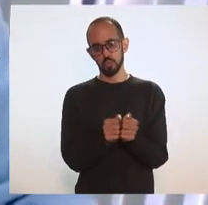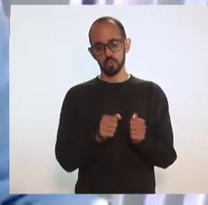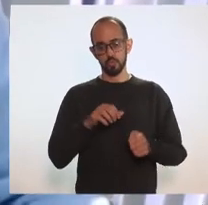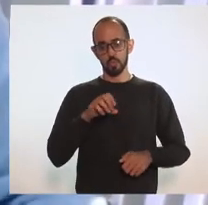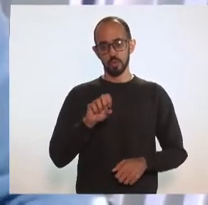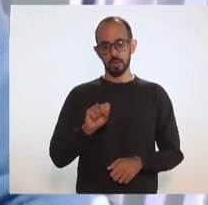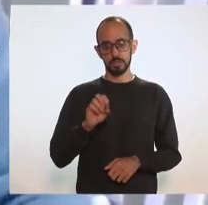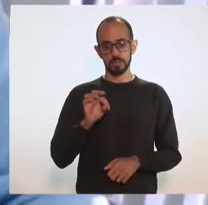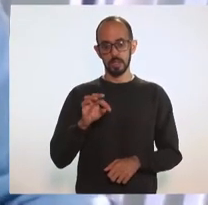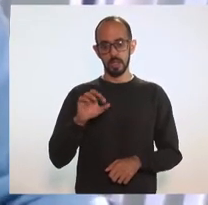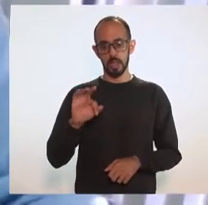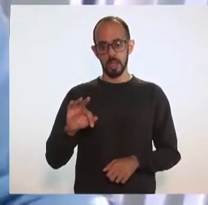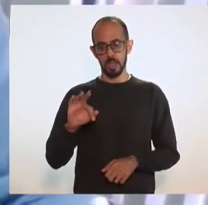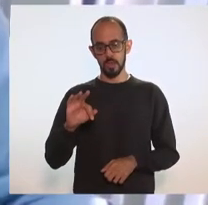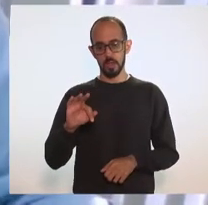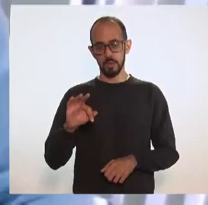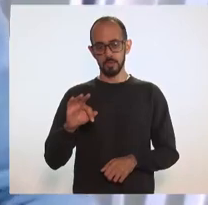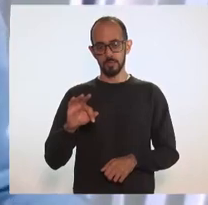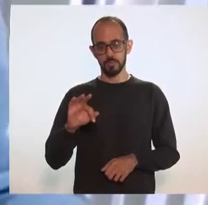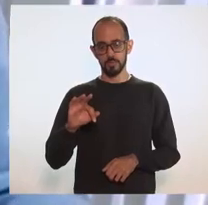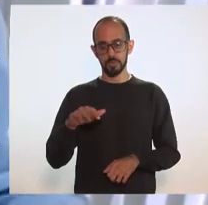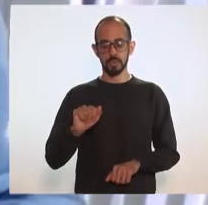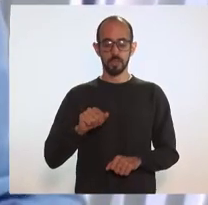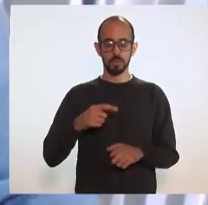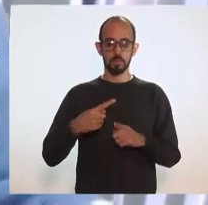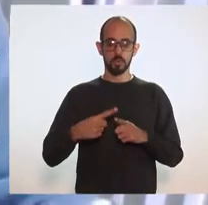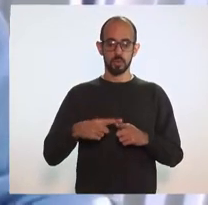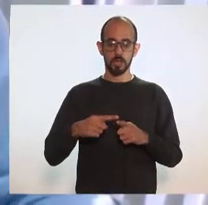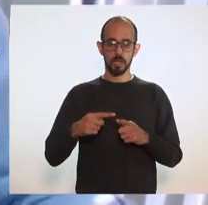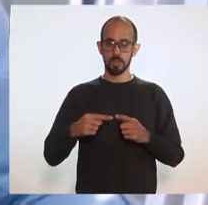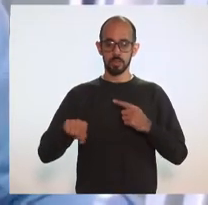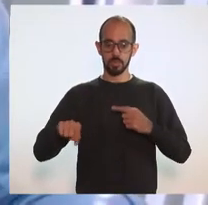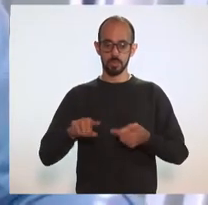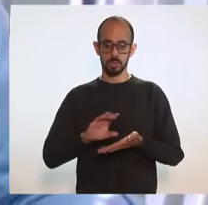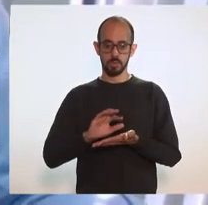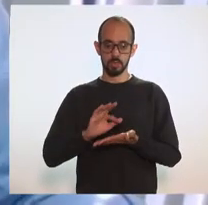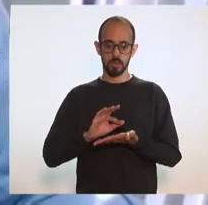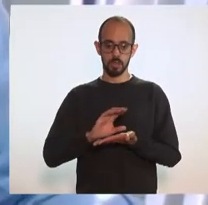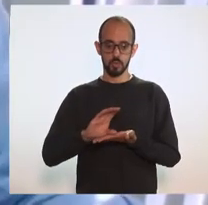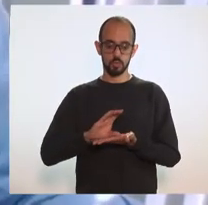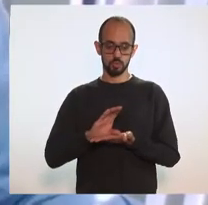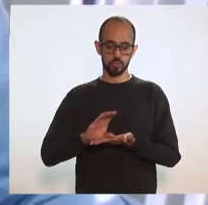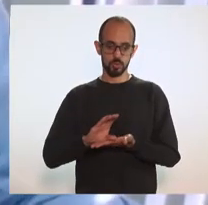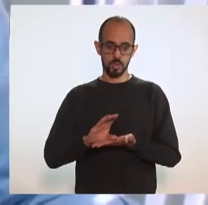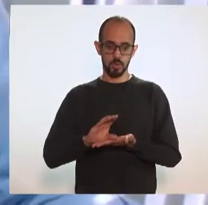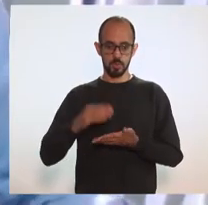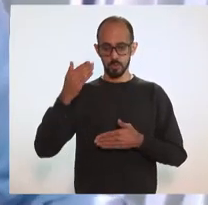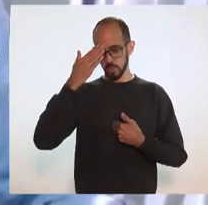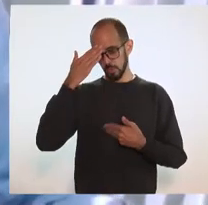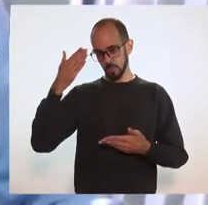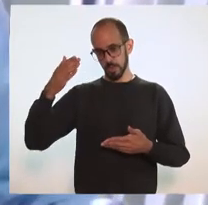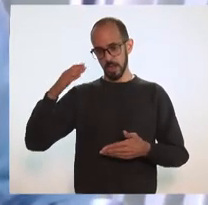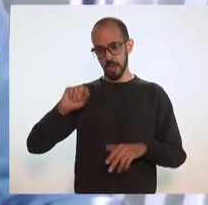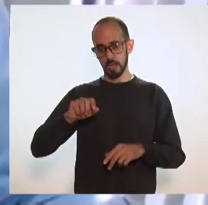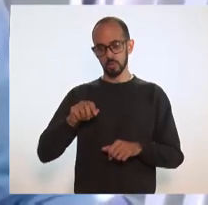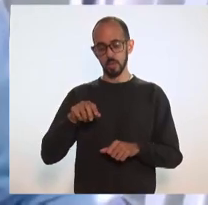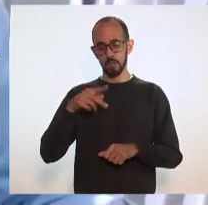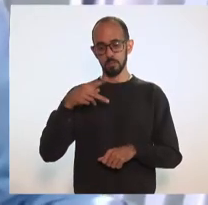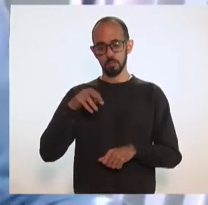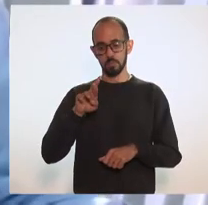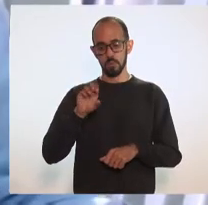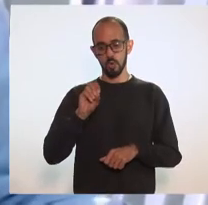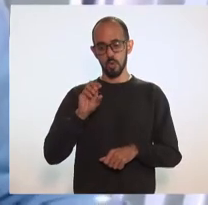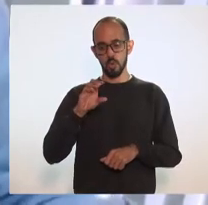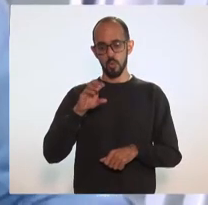ou que trata de matéria matéria de monte de tonalidade tô quero agradecer a presteza da alerj da procuradoria geral da alerj